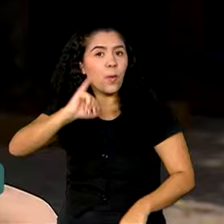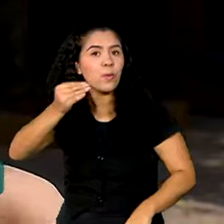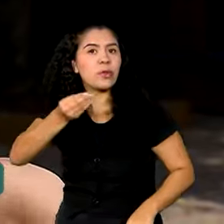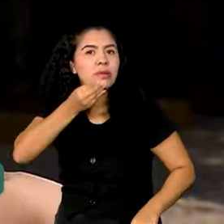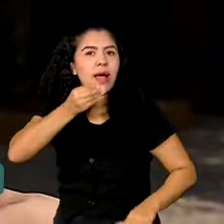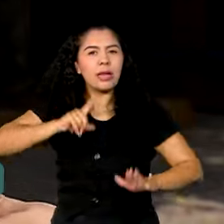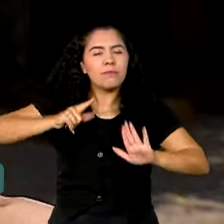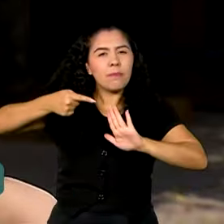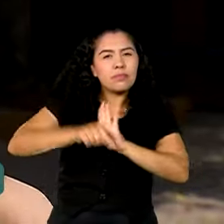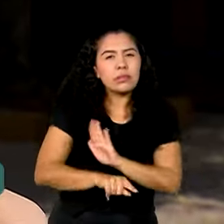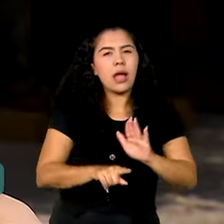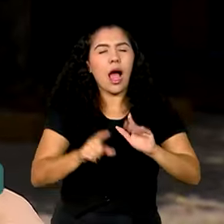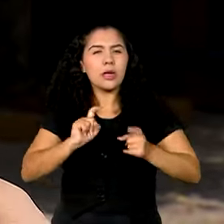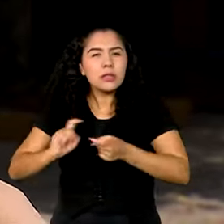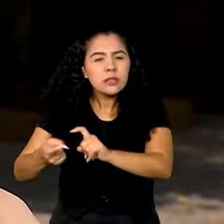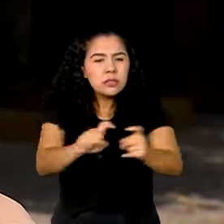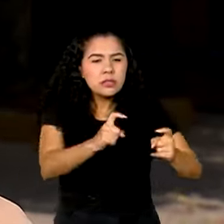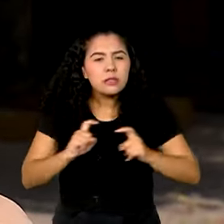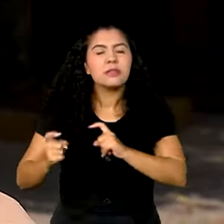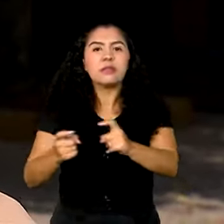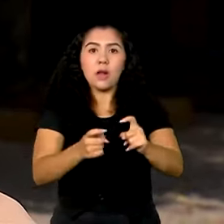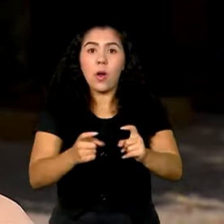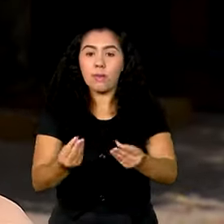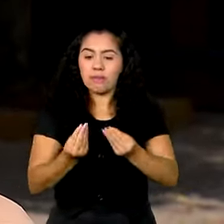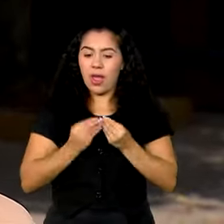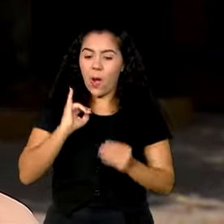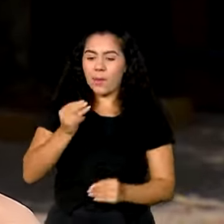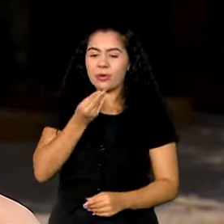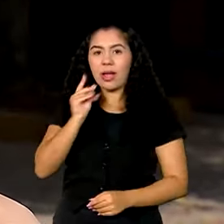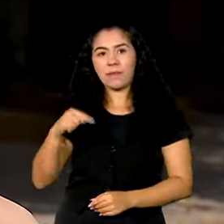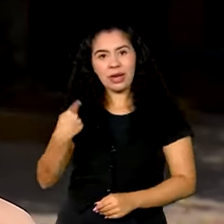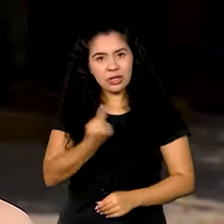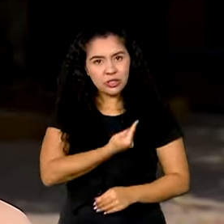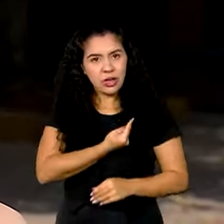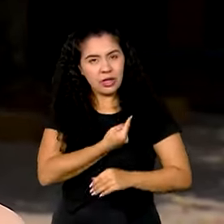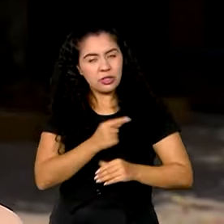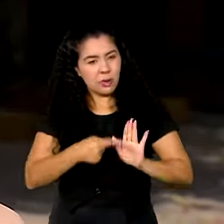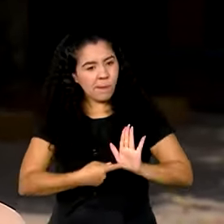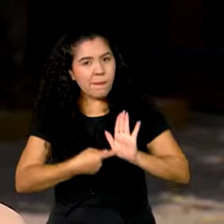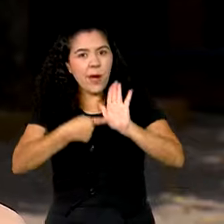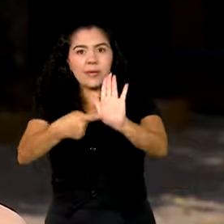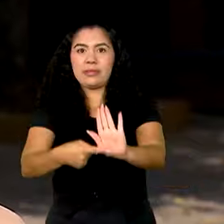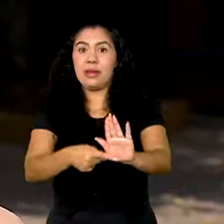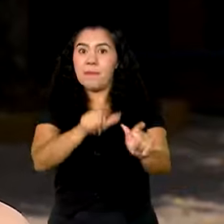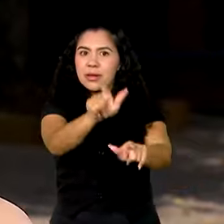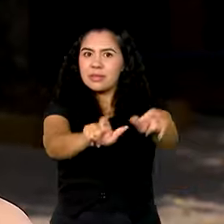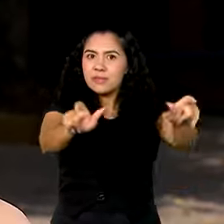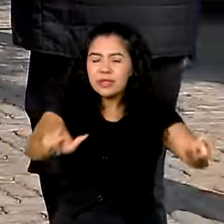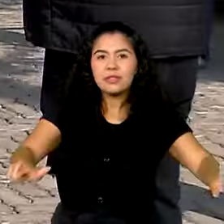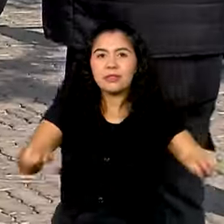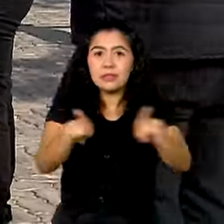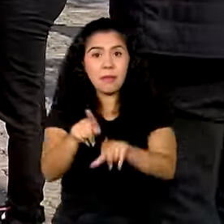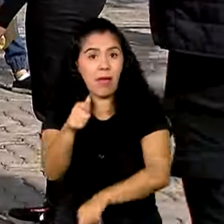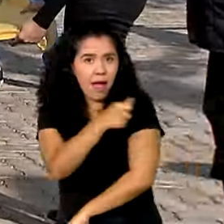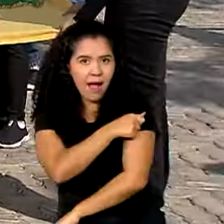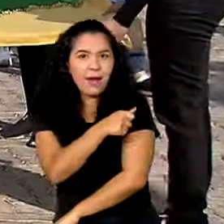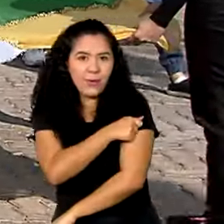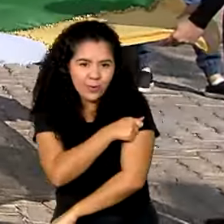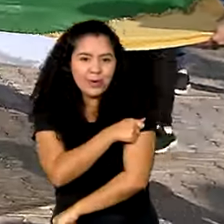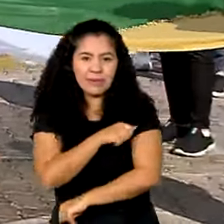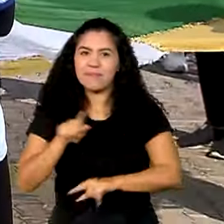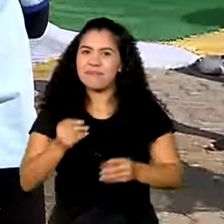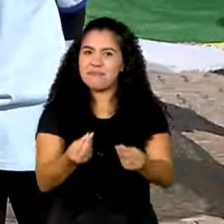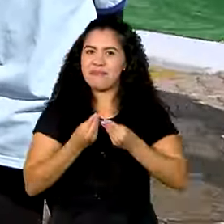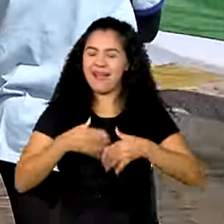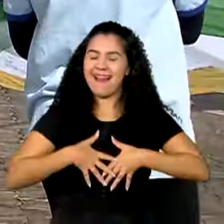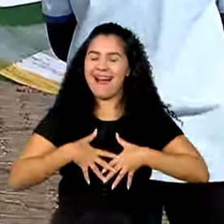assunto. É uma oportunidade muito grande até para a gente fazer trabalho para mostrar para as outras pessoas e para os outros alunos também. É uma